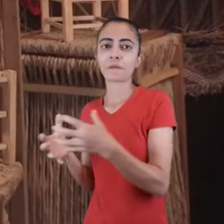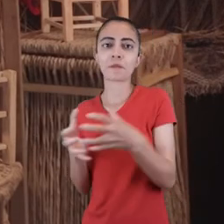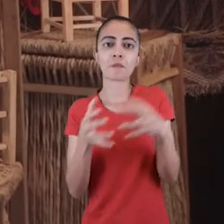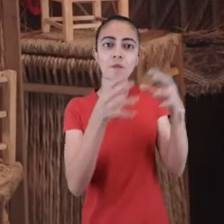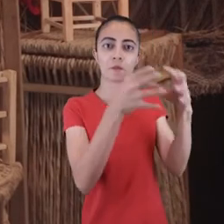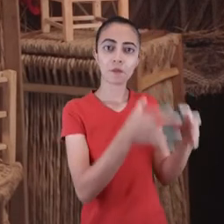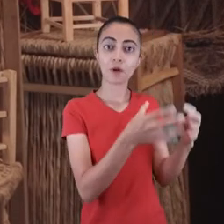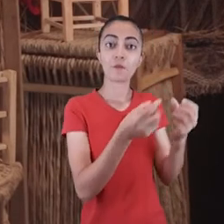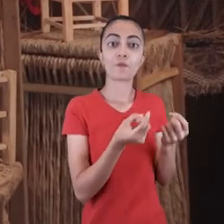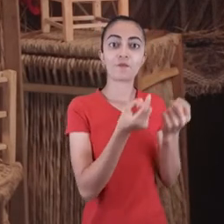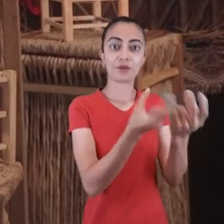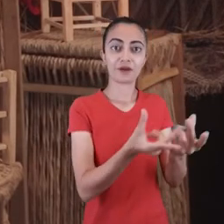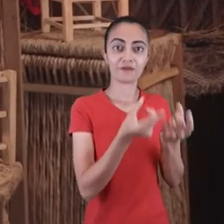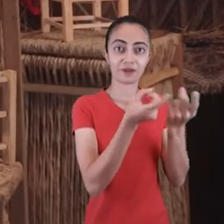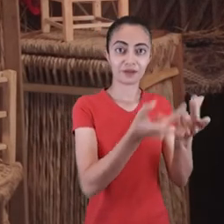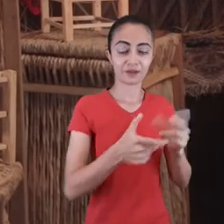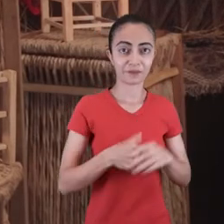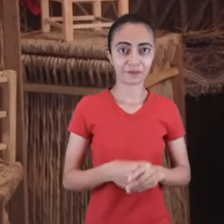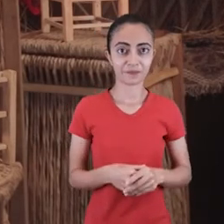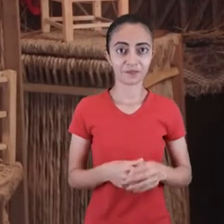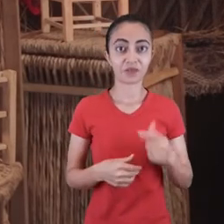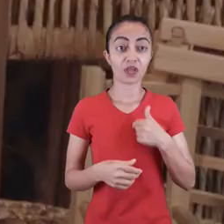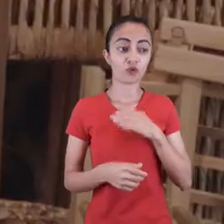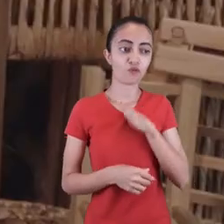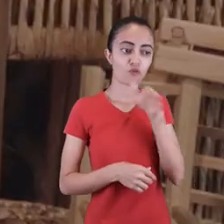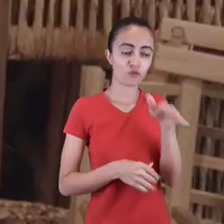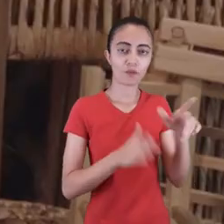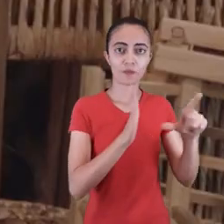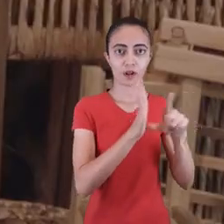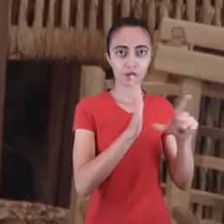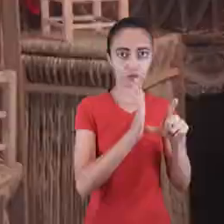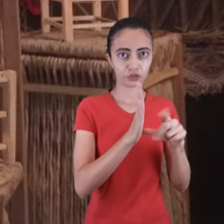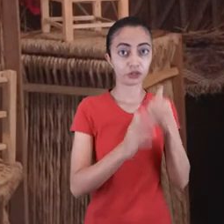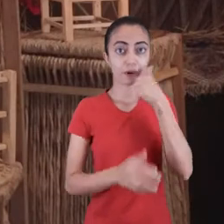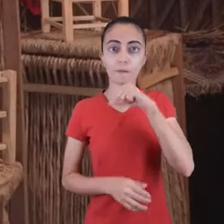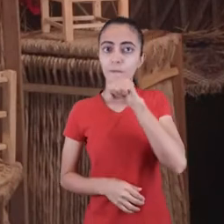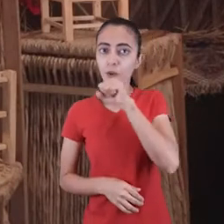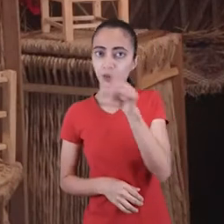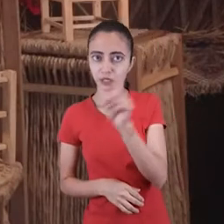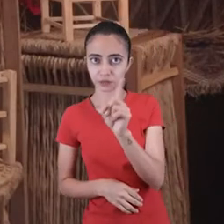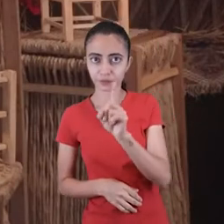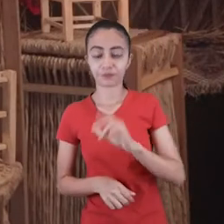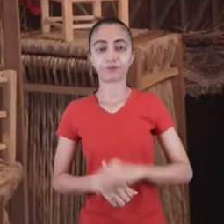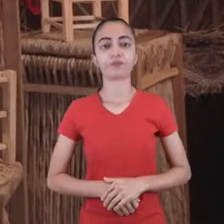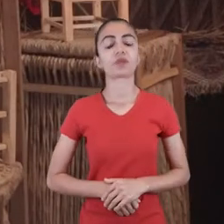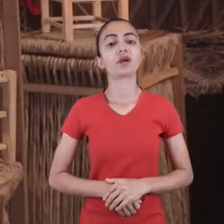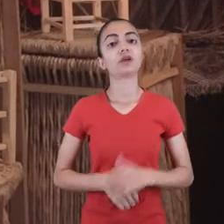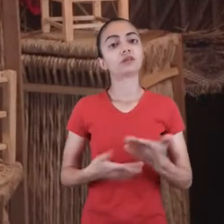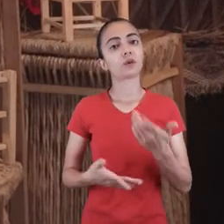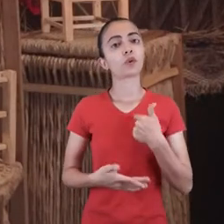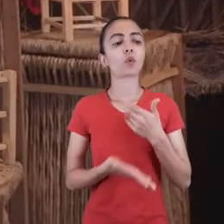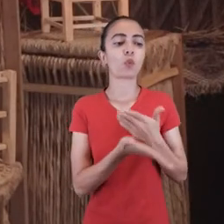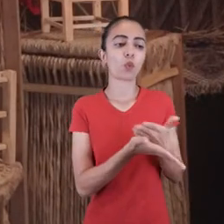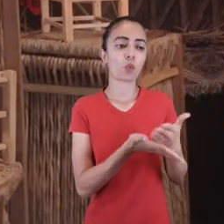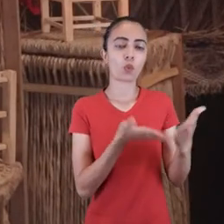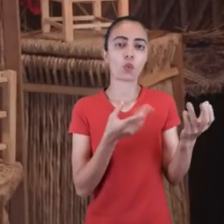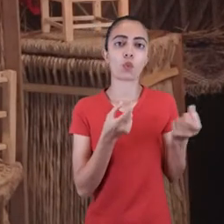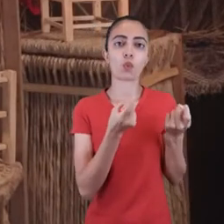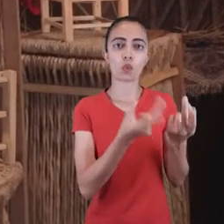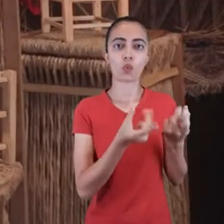vender. Eu fui para a loja, minha mãe não. E eu comecei a vender